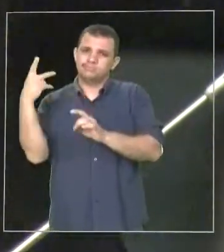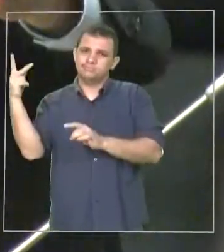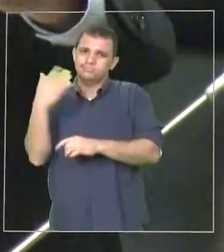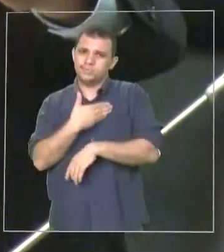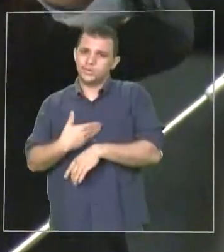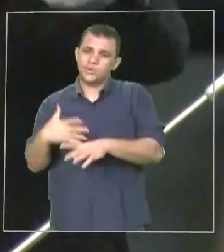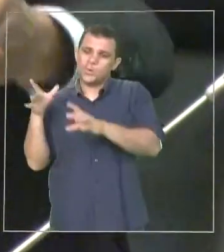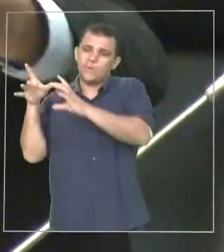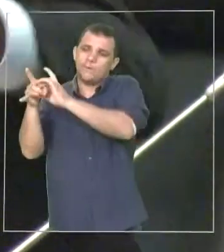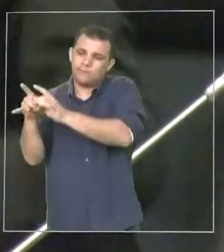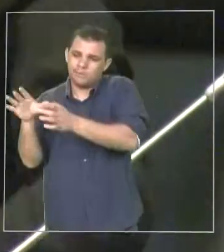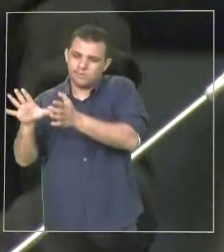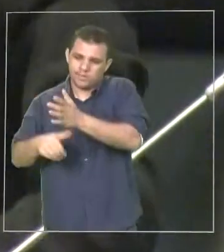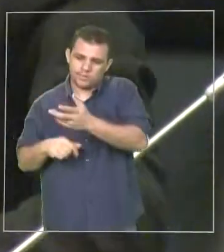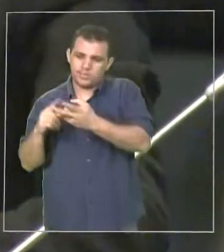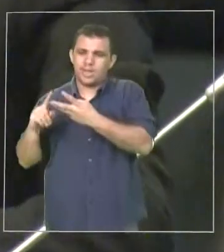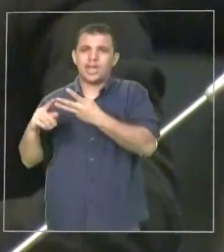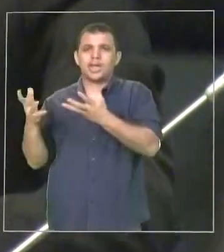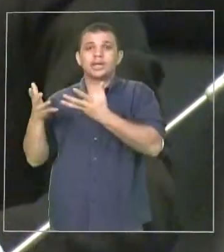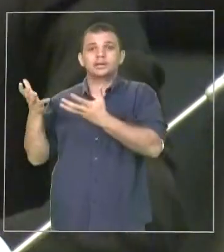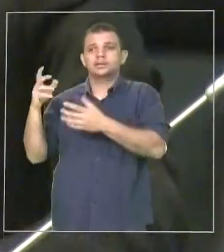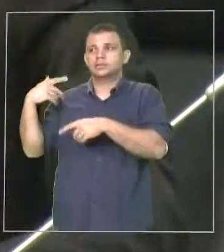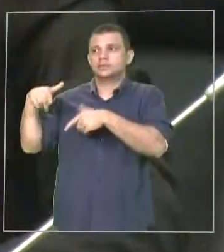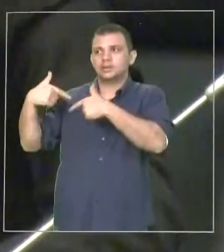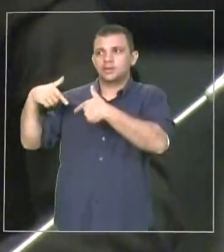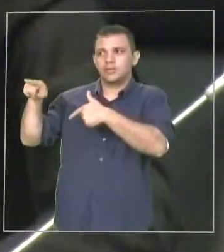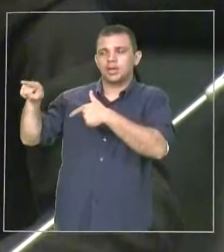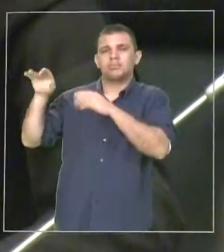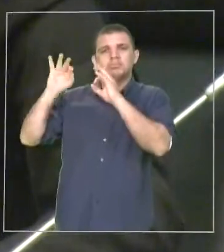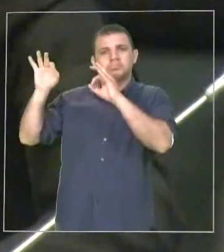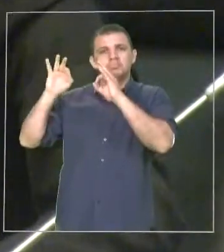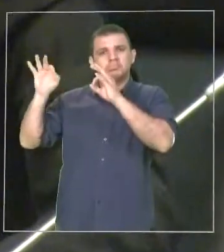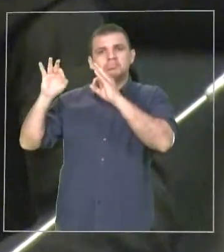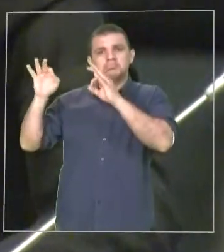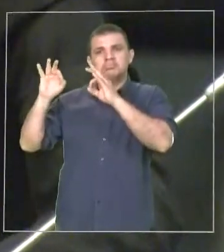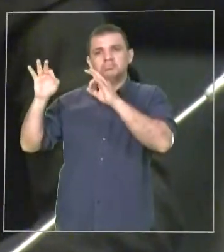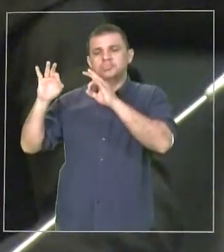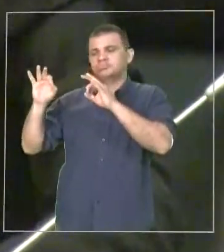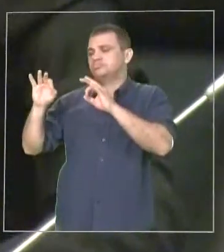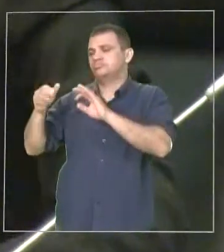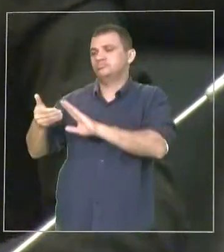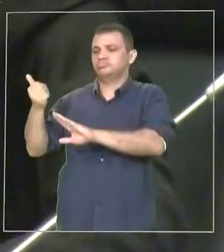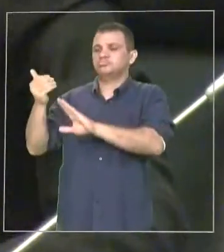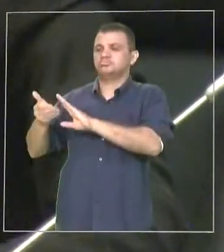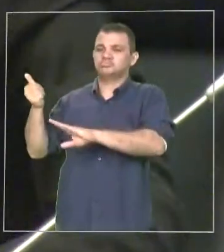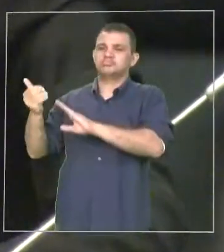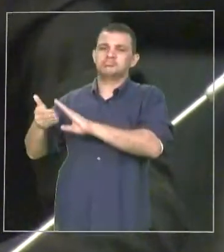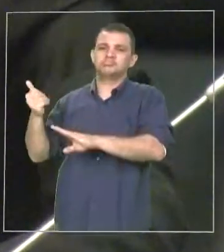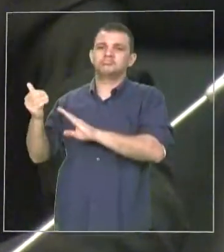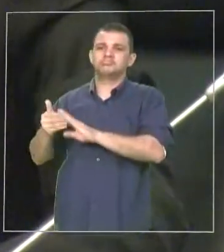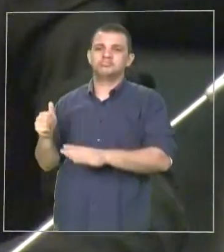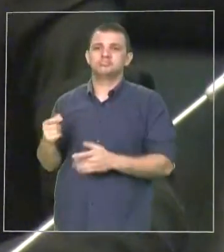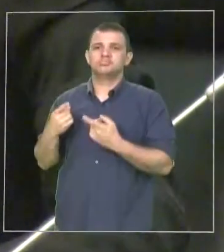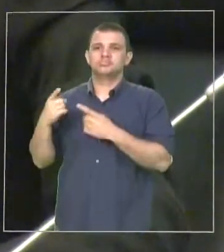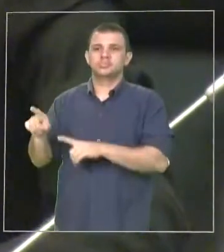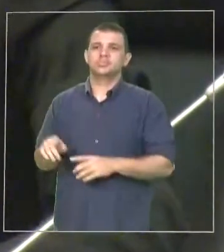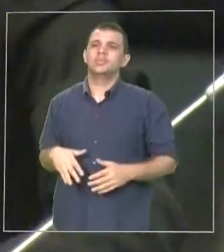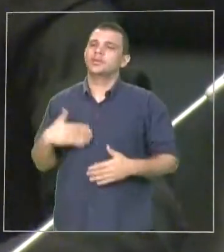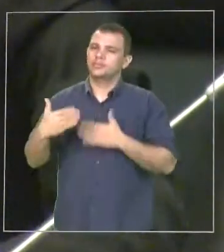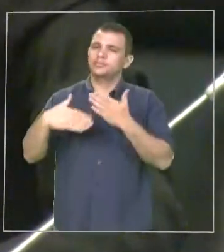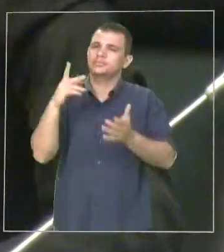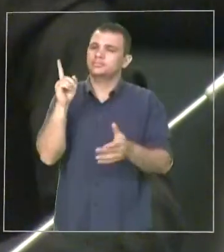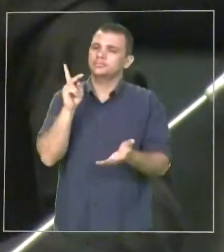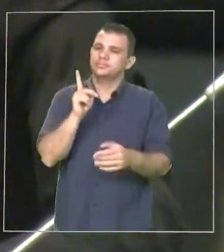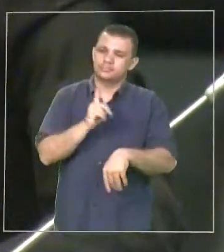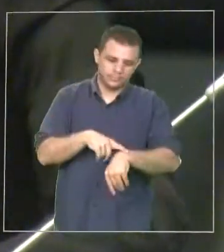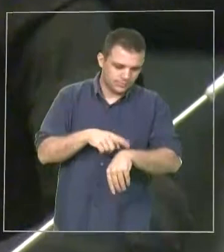tentar tirar o brilho do trabalho do governo para manchar a sua honra. Nada melhor do que o tempo e a verdade. E,